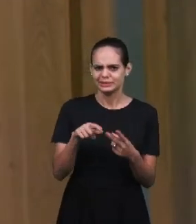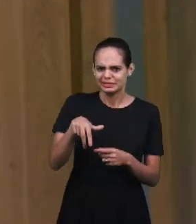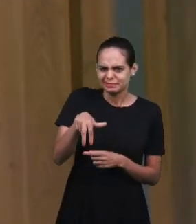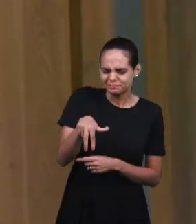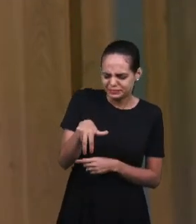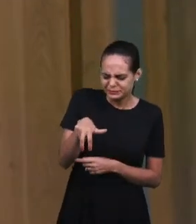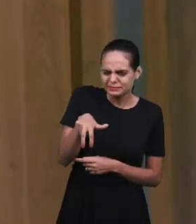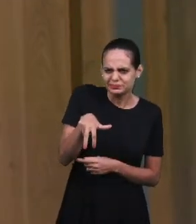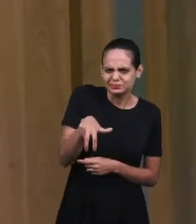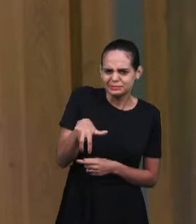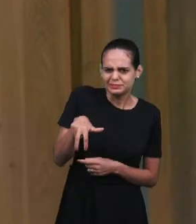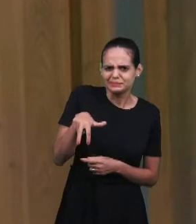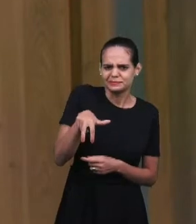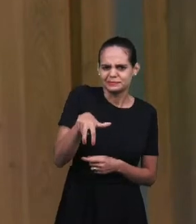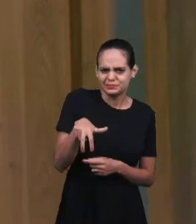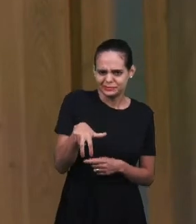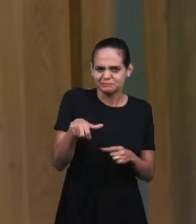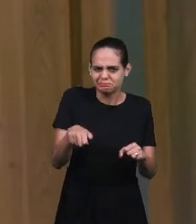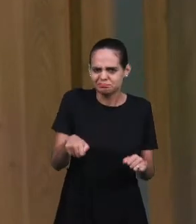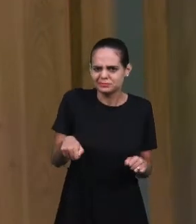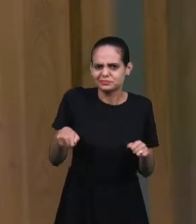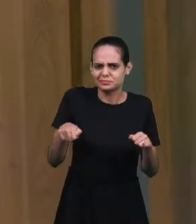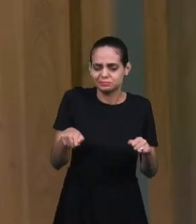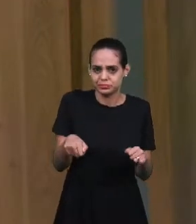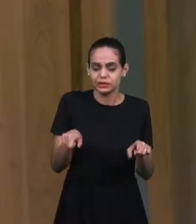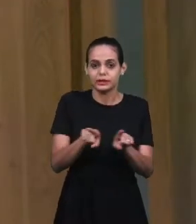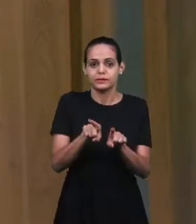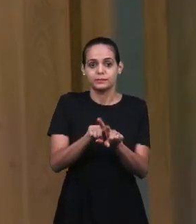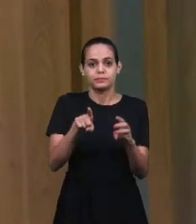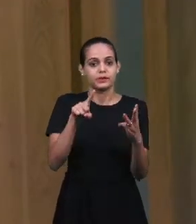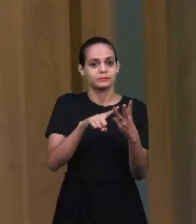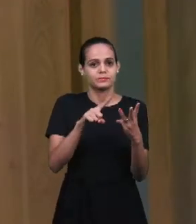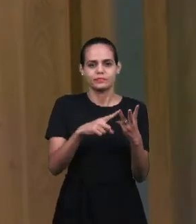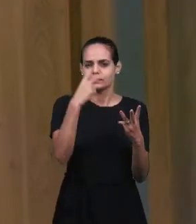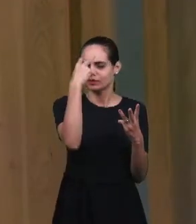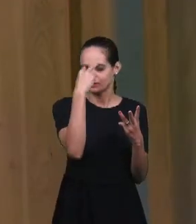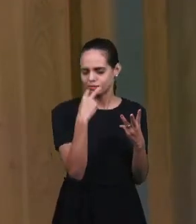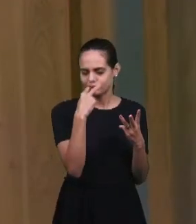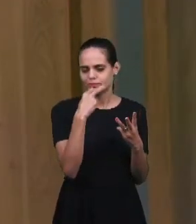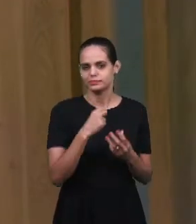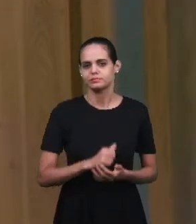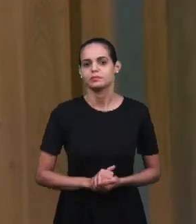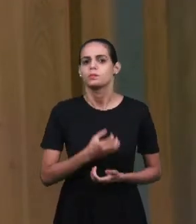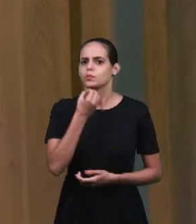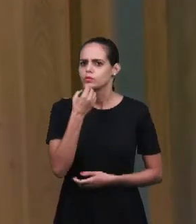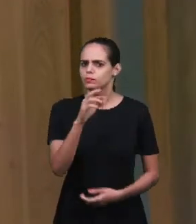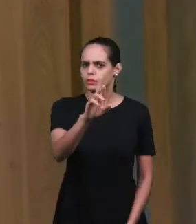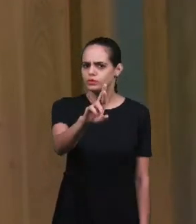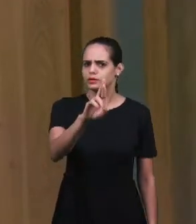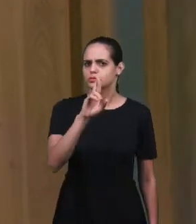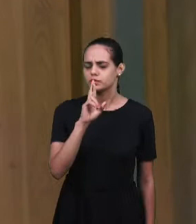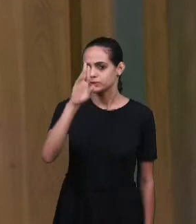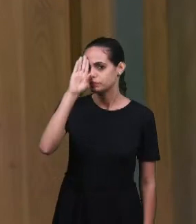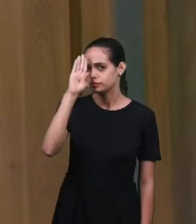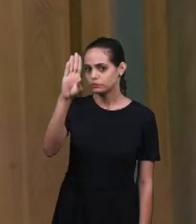coxos, aleijados, e também os cegos. Muito bem colocado ali principalmente a questão dos pobres, né? Aqueles